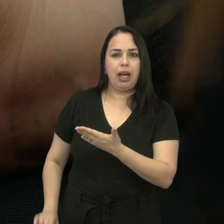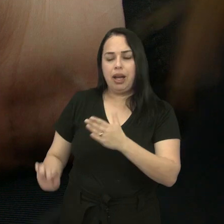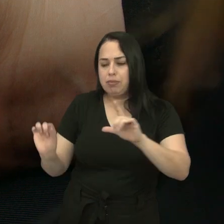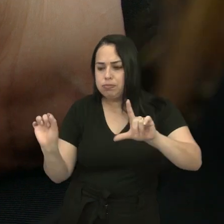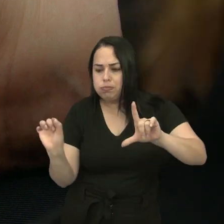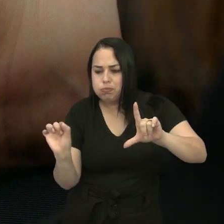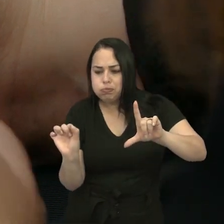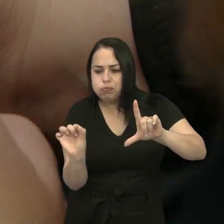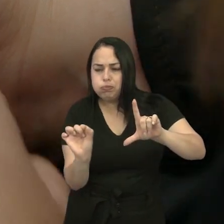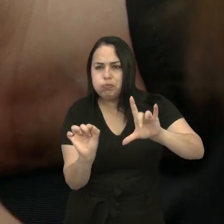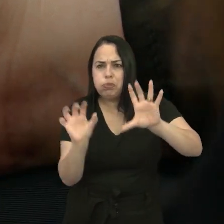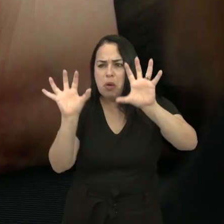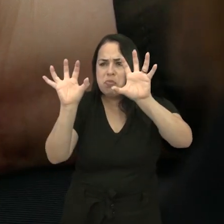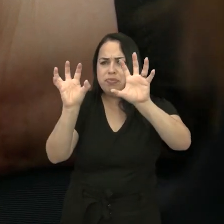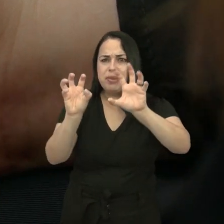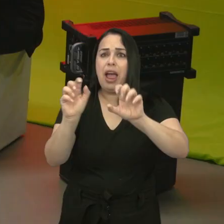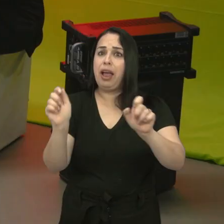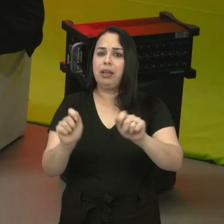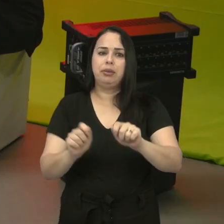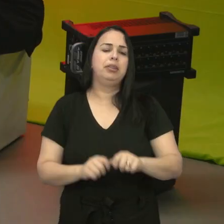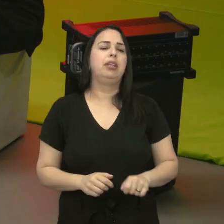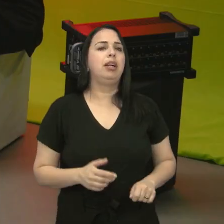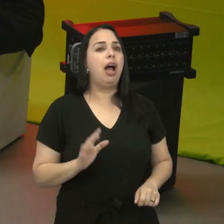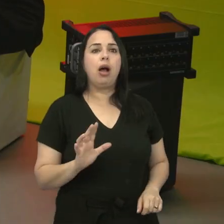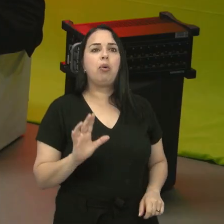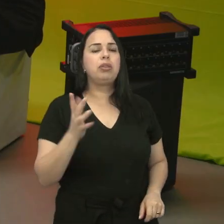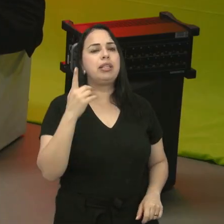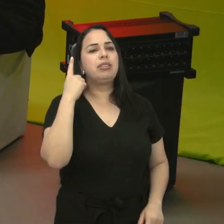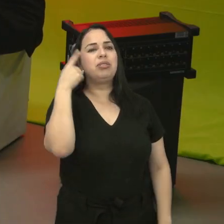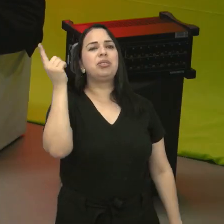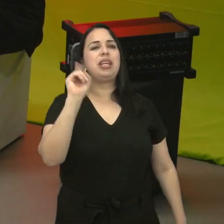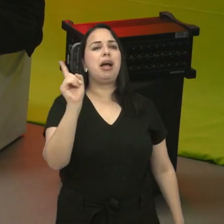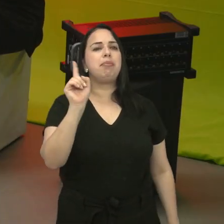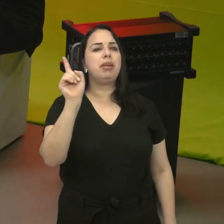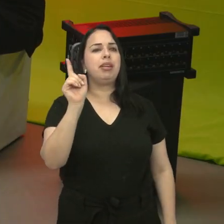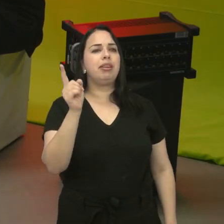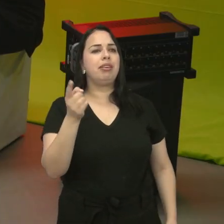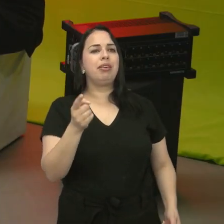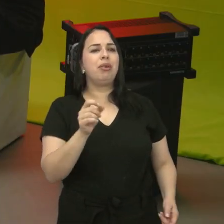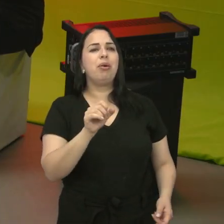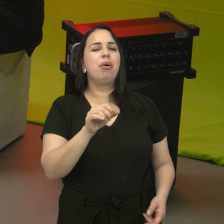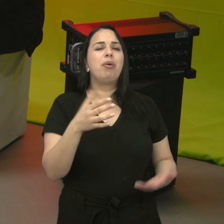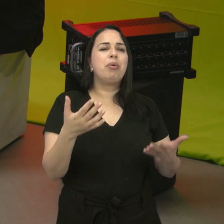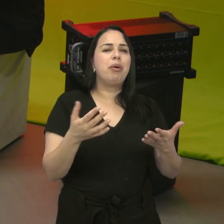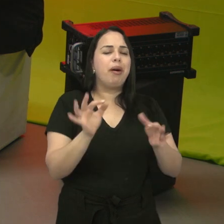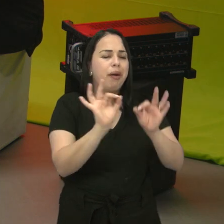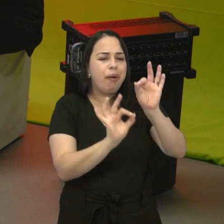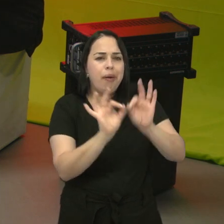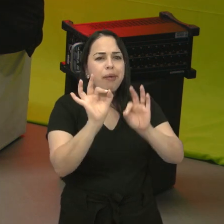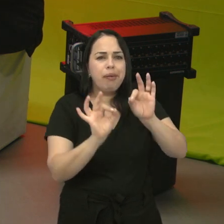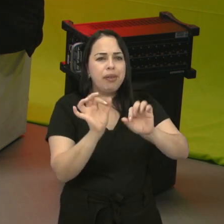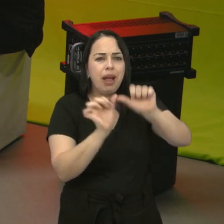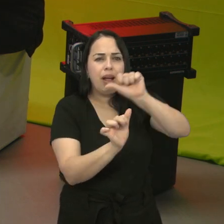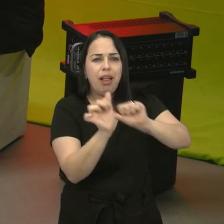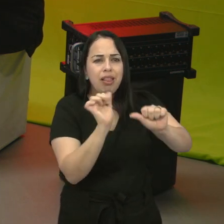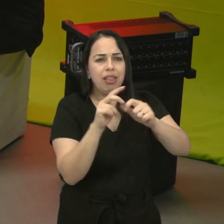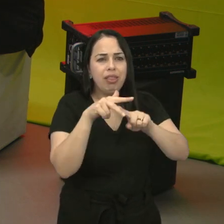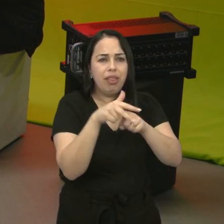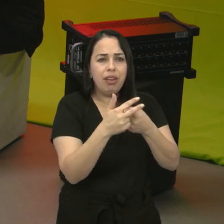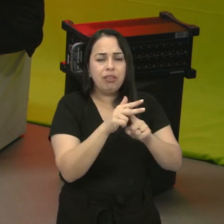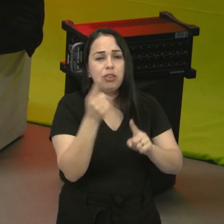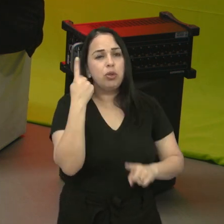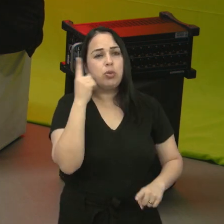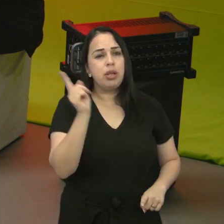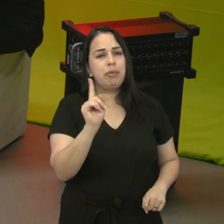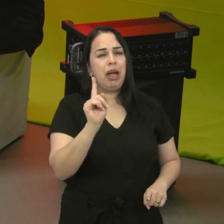de... O que acontece muito também, muito. Né? Da pessoa não ter muita noção ali de ajustar o ISO da câmera, alguma coisa. Sim. Que tem essas funções, inclusive, pelo celular